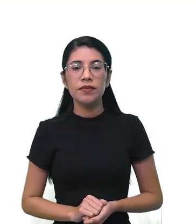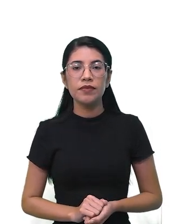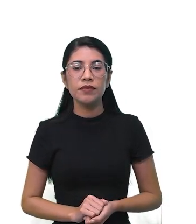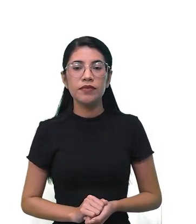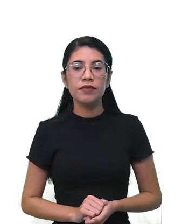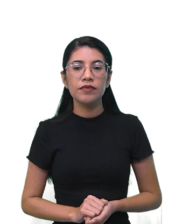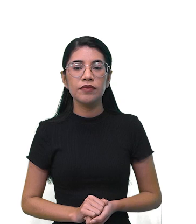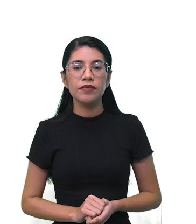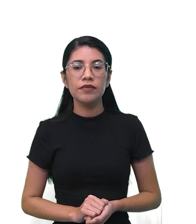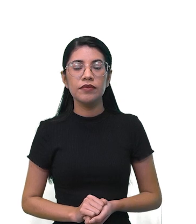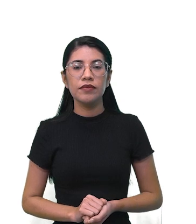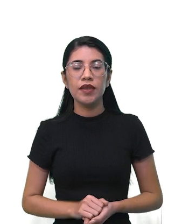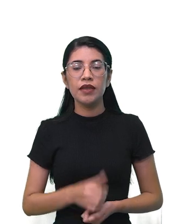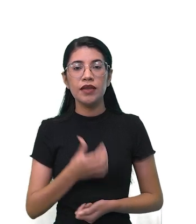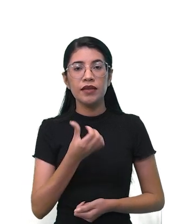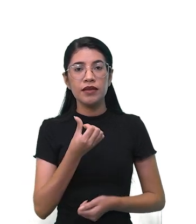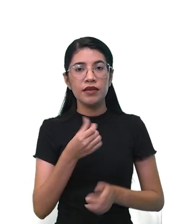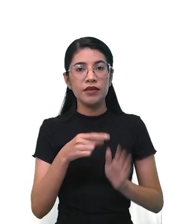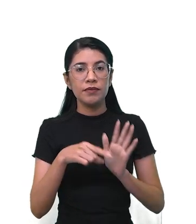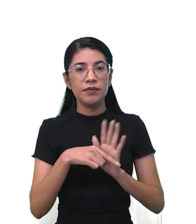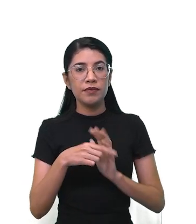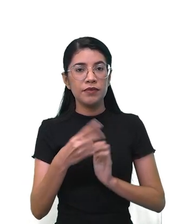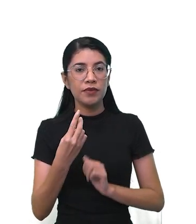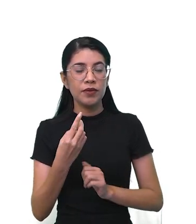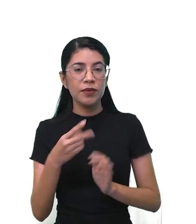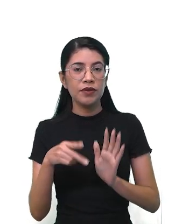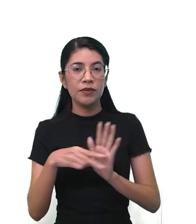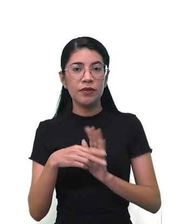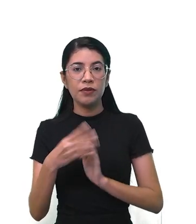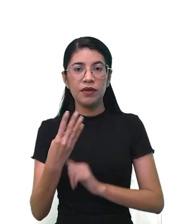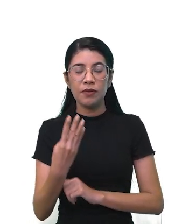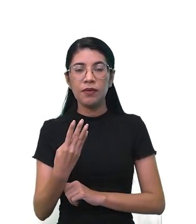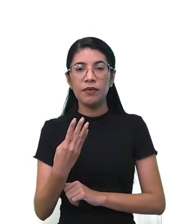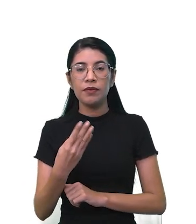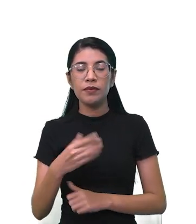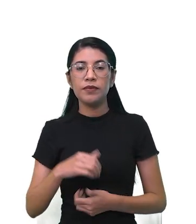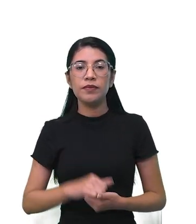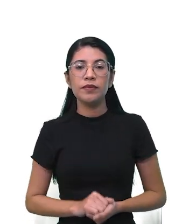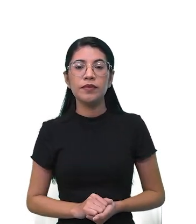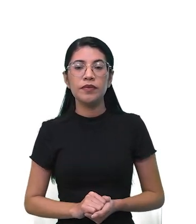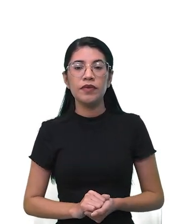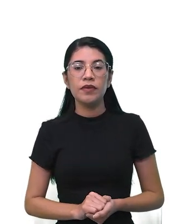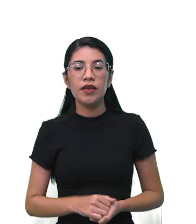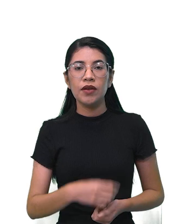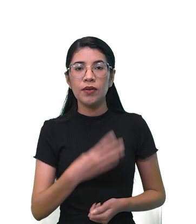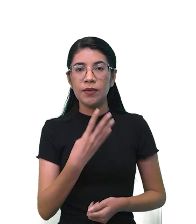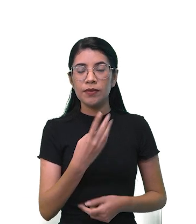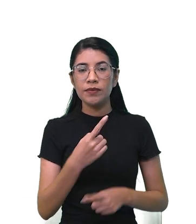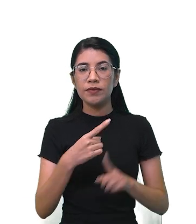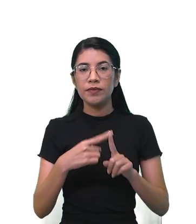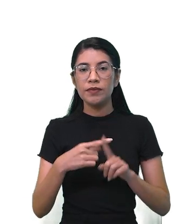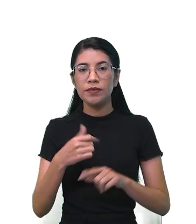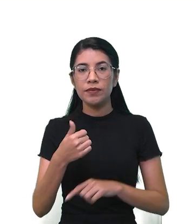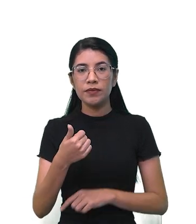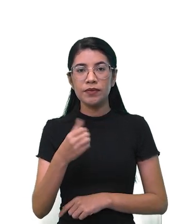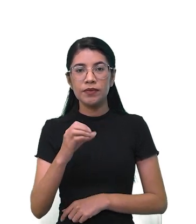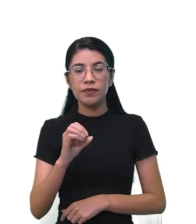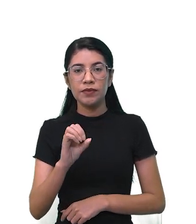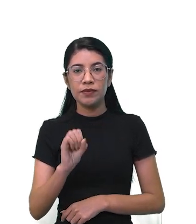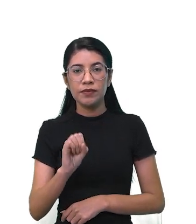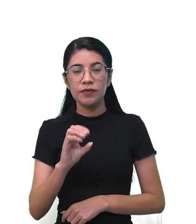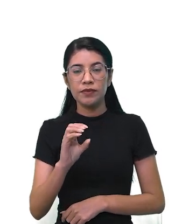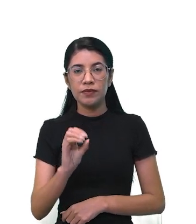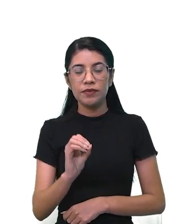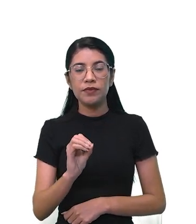6 menos 2 é igual a 4. E aí eu eliminei o parêntese, sobrou 4 vezes 180.